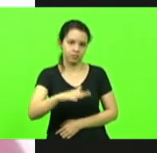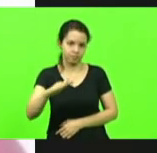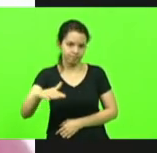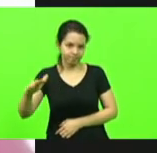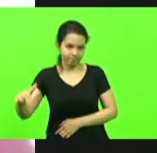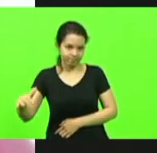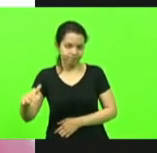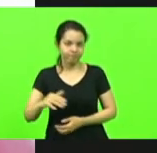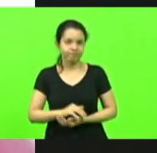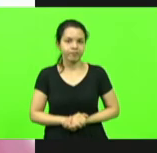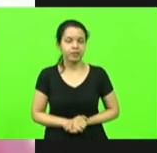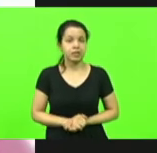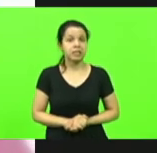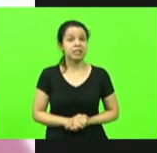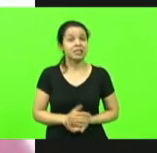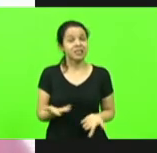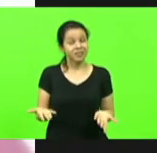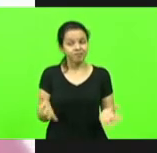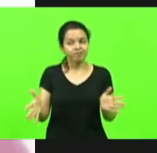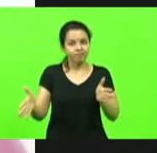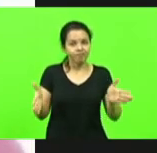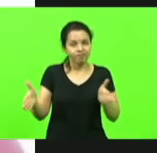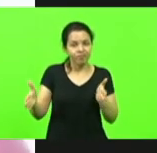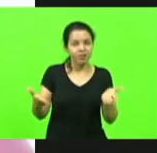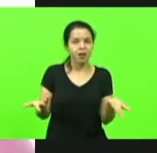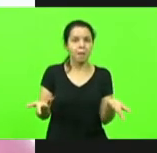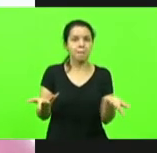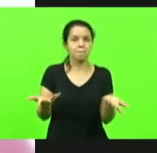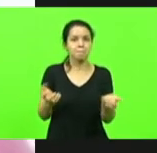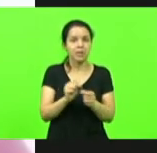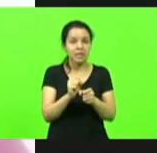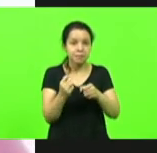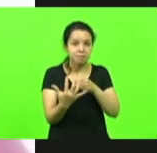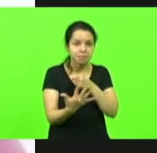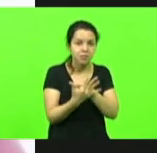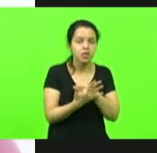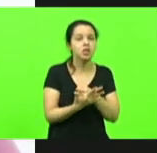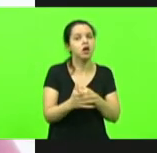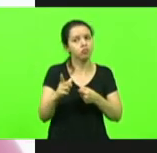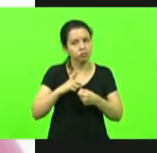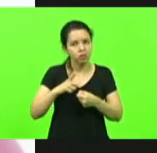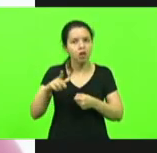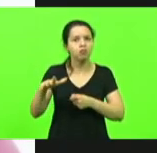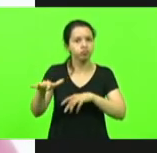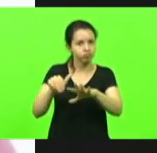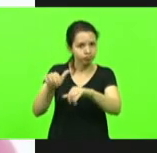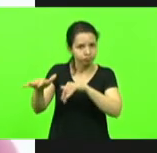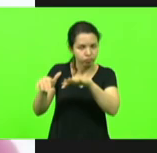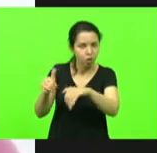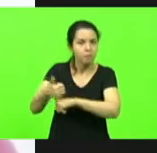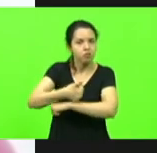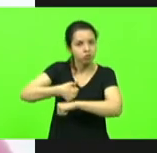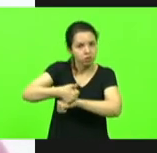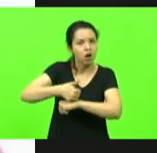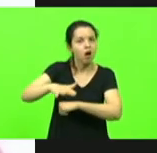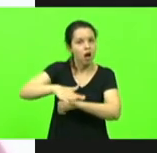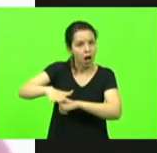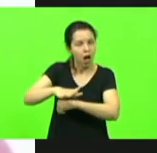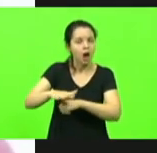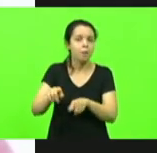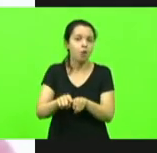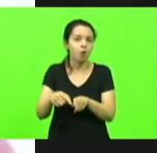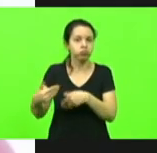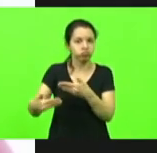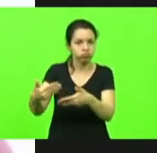a um processo de pandemia, onde a gente teve contratação muito de alguns profissionais dessa área também pelos processos de saúde, onde a gente viu